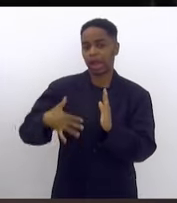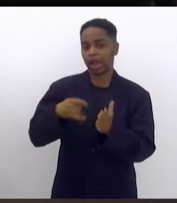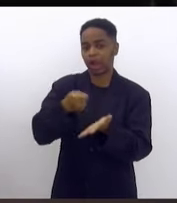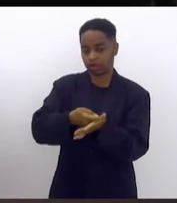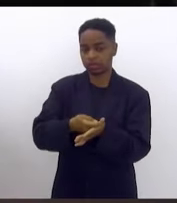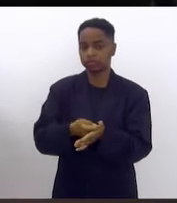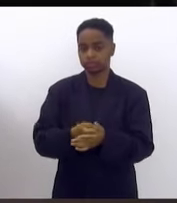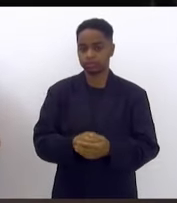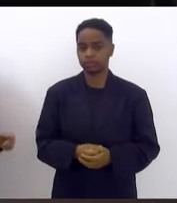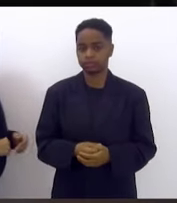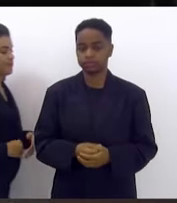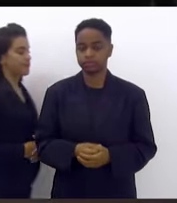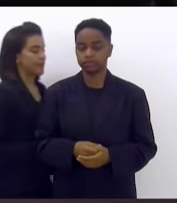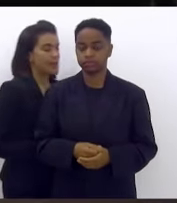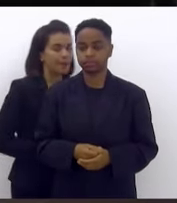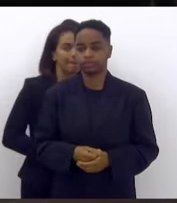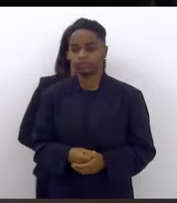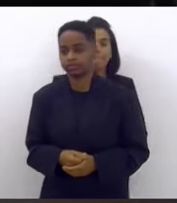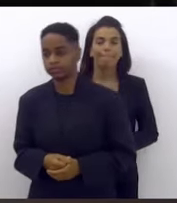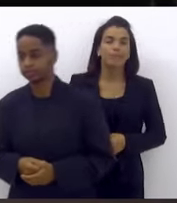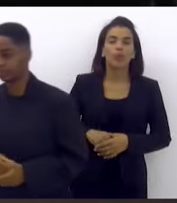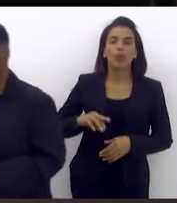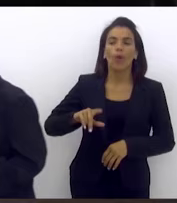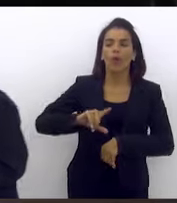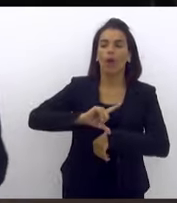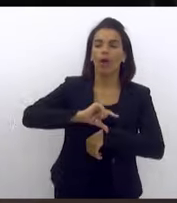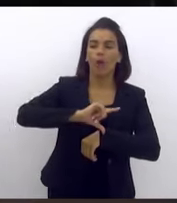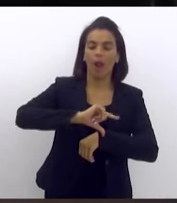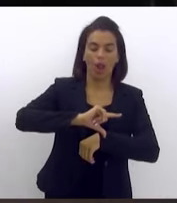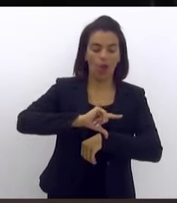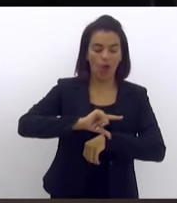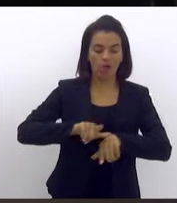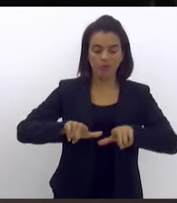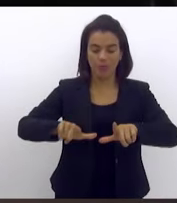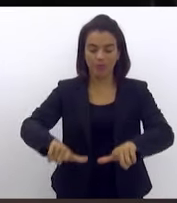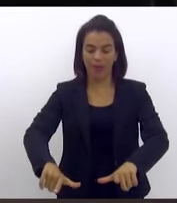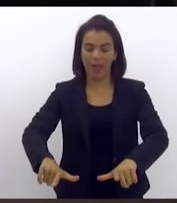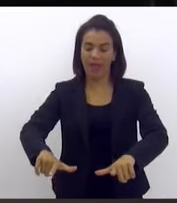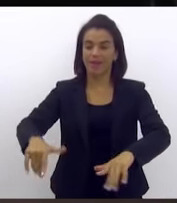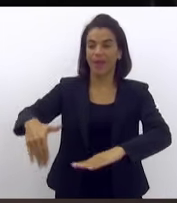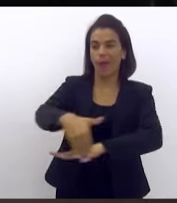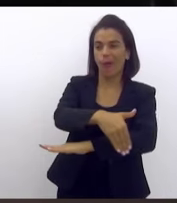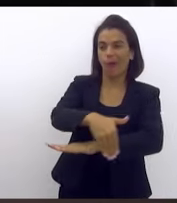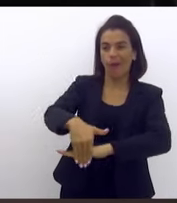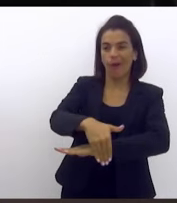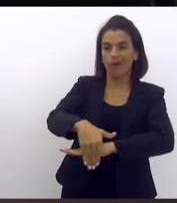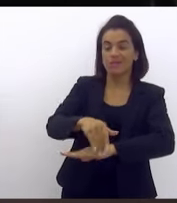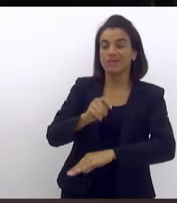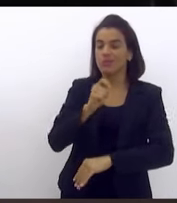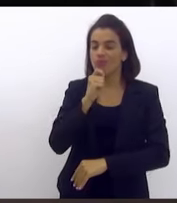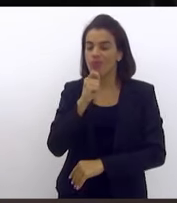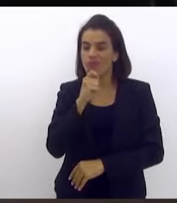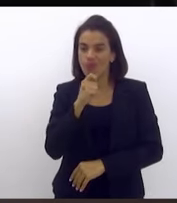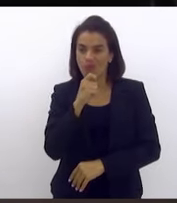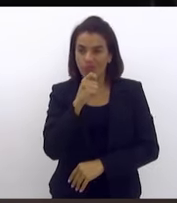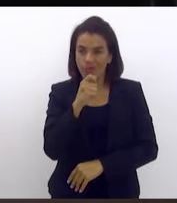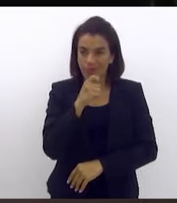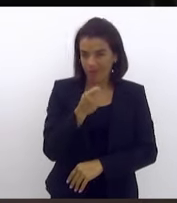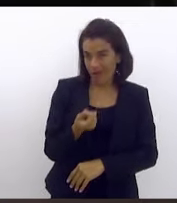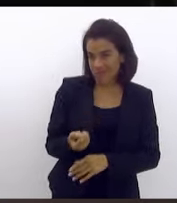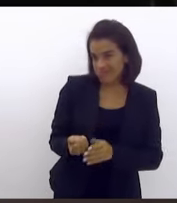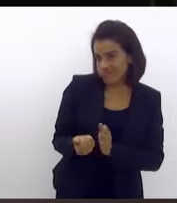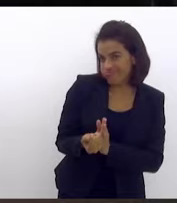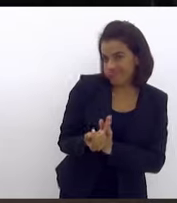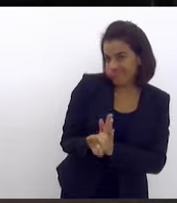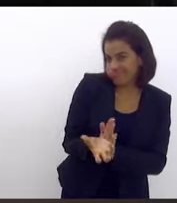Vossa Excelência sabe que a empresa não ia colocar hidrômetro na calçada se ela não tivesse lucro. Ela tirou dentro da casa do morador e